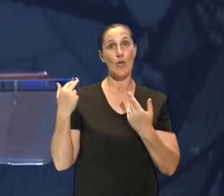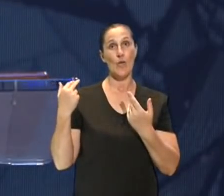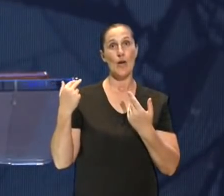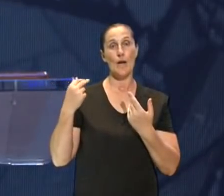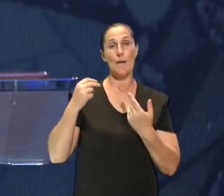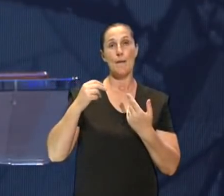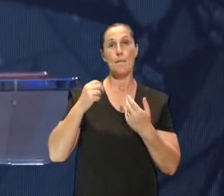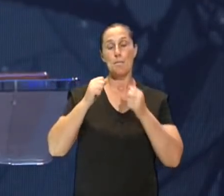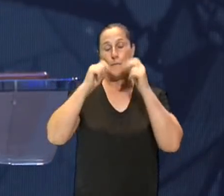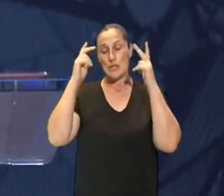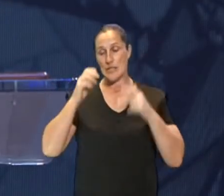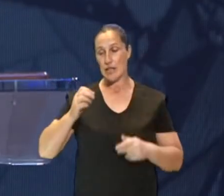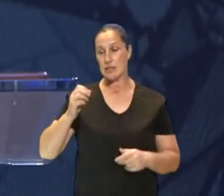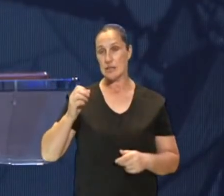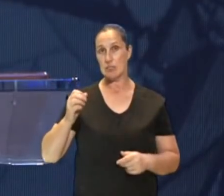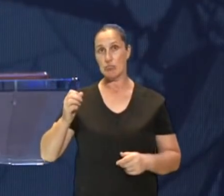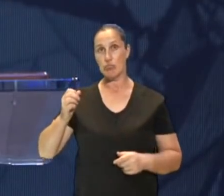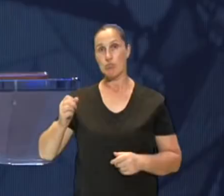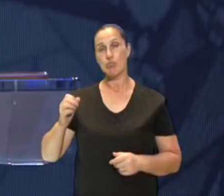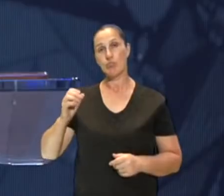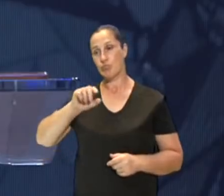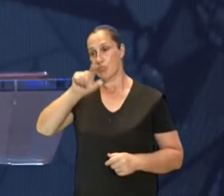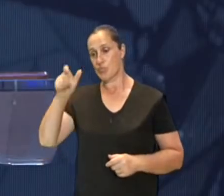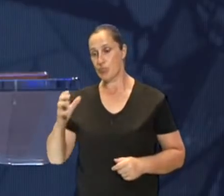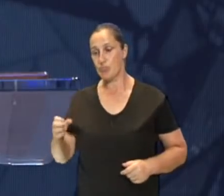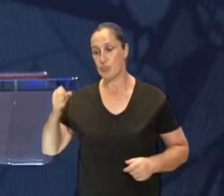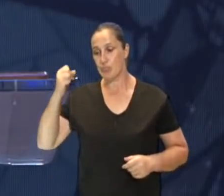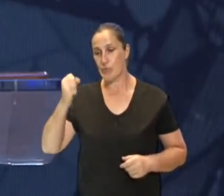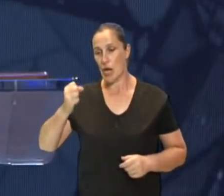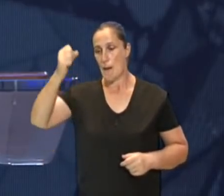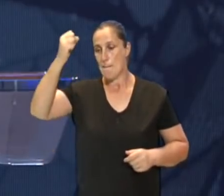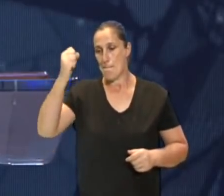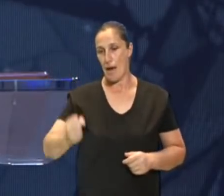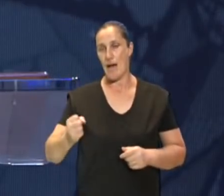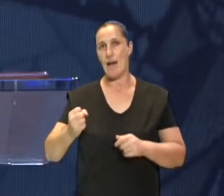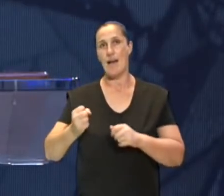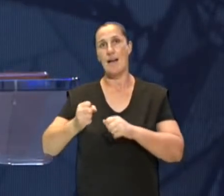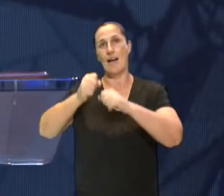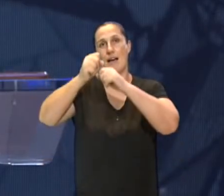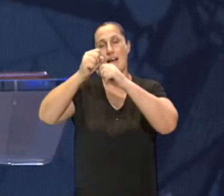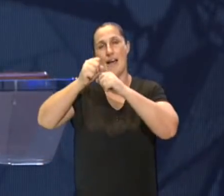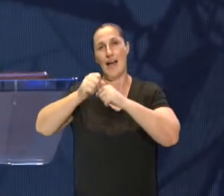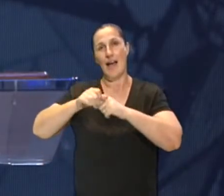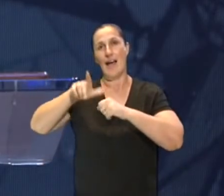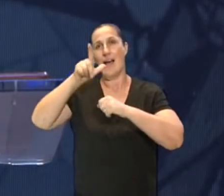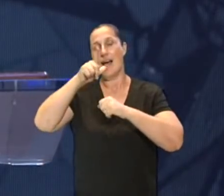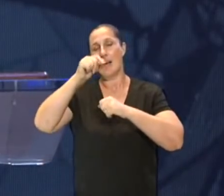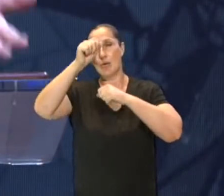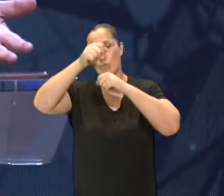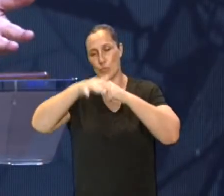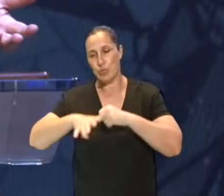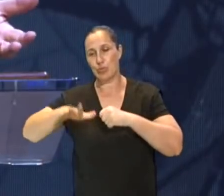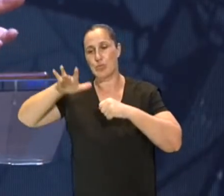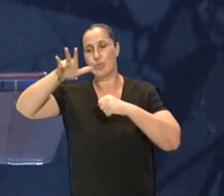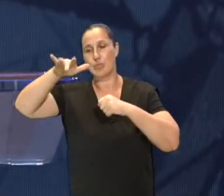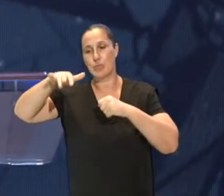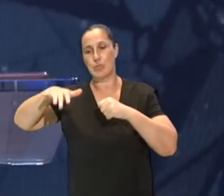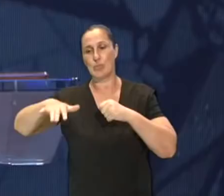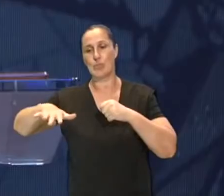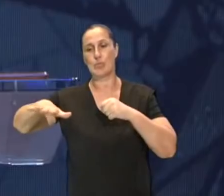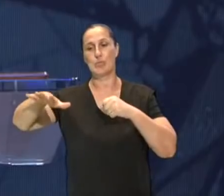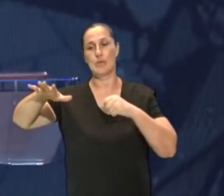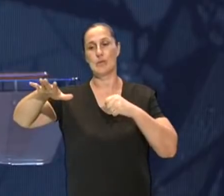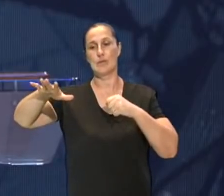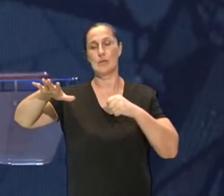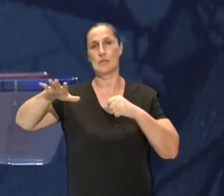surgisse no deserto. Assim como lá no caso de Gideão, o novelo ficou molhado e o novelo